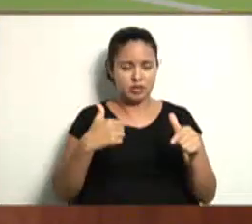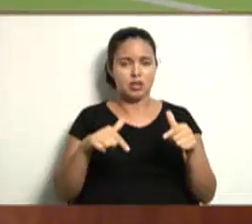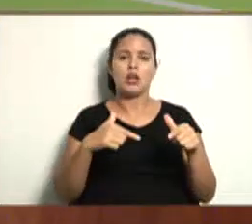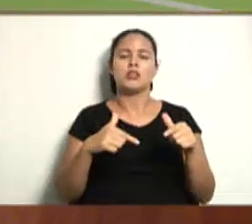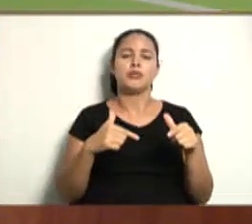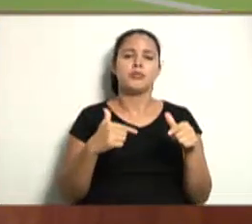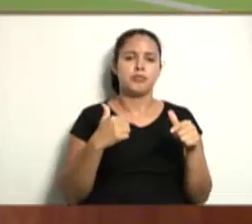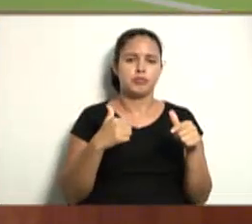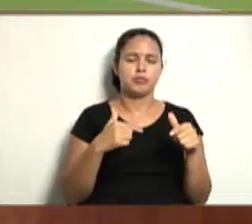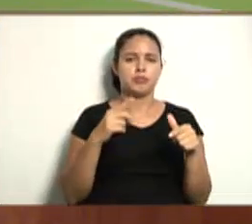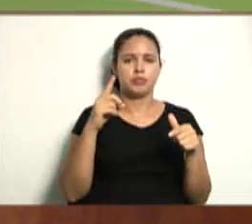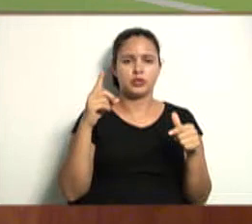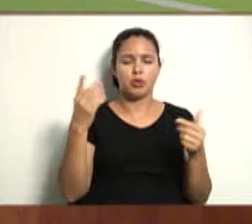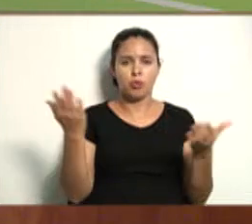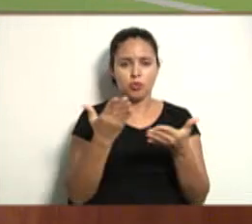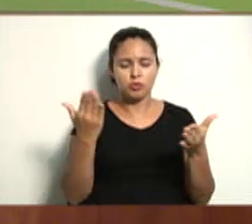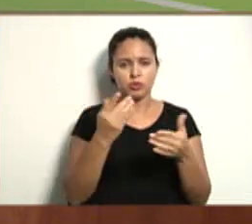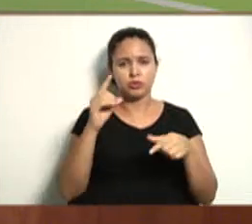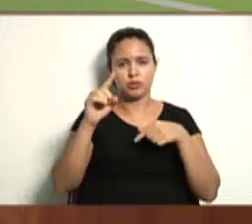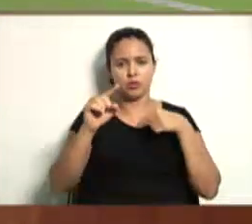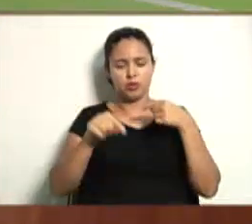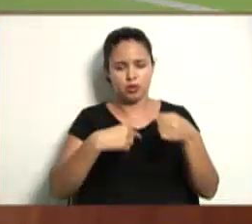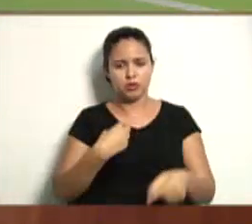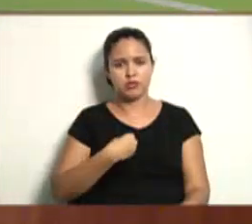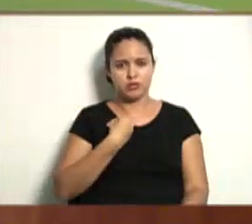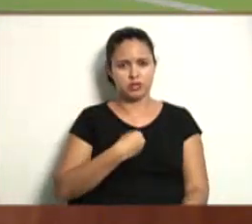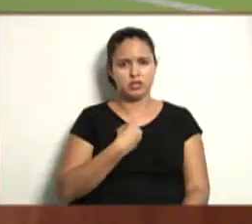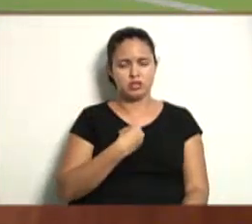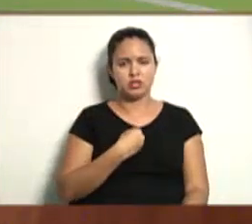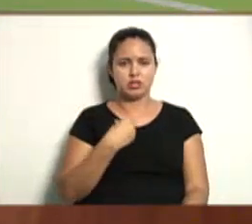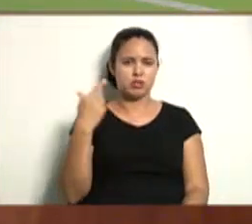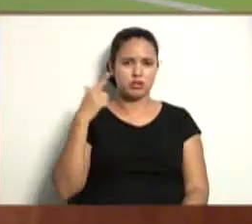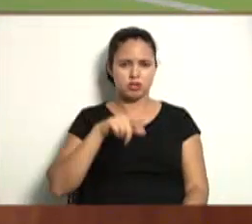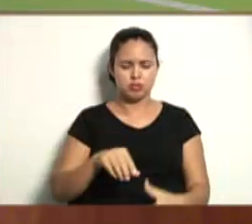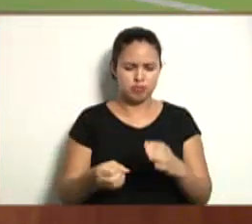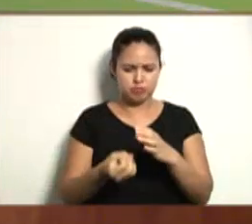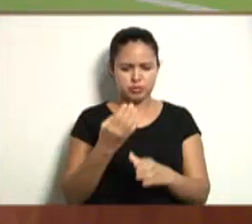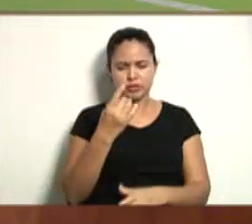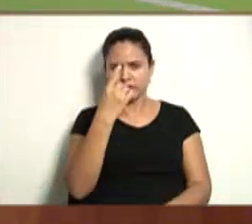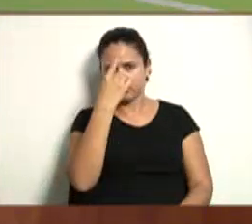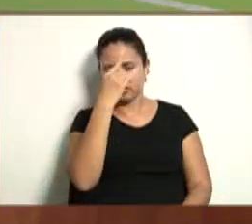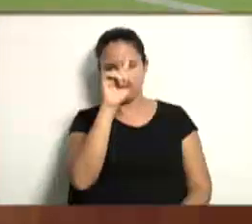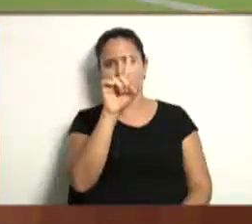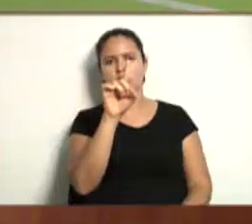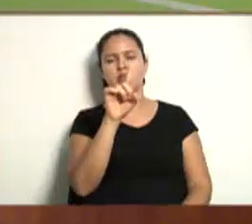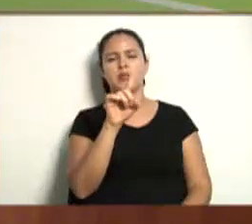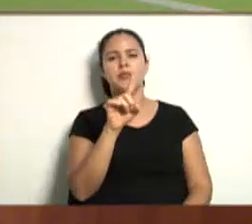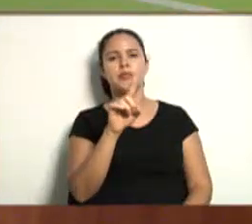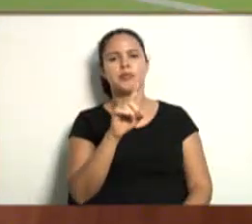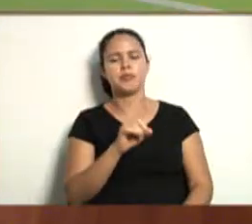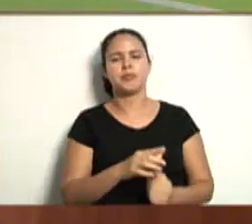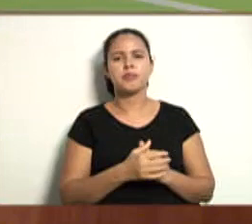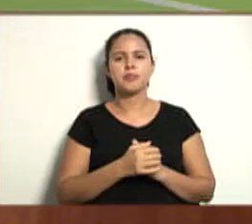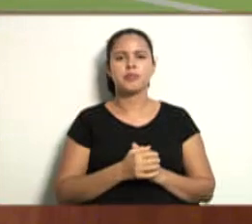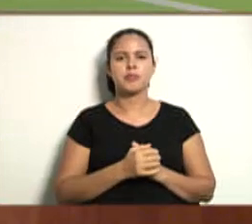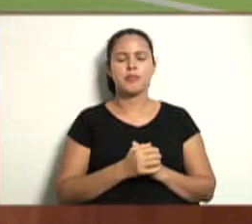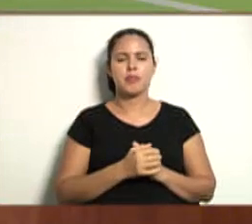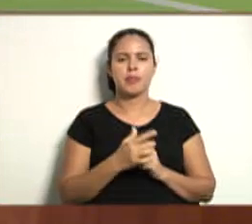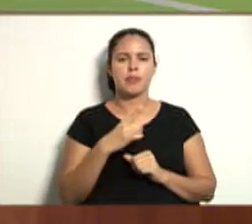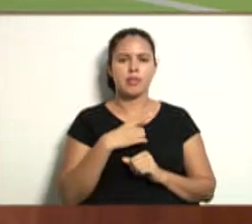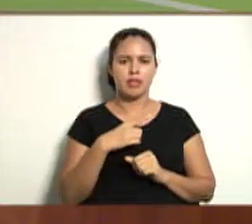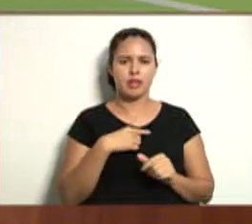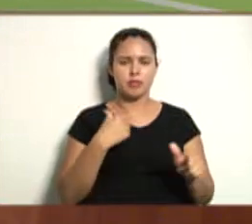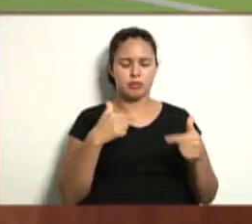nós vivermos e produzirmos ideias, cultivarmos. E aí tem o